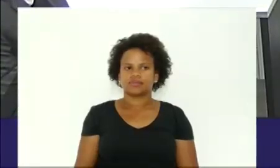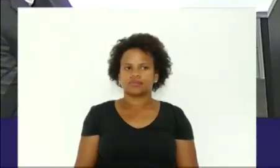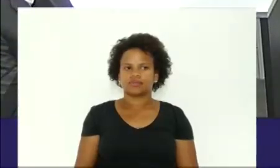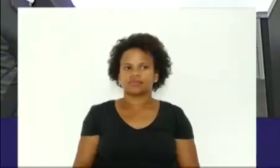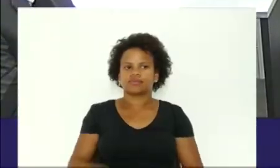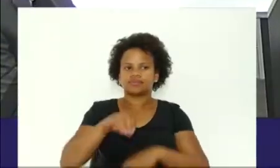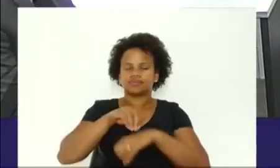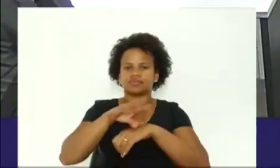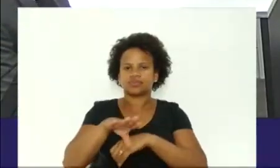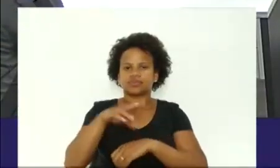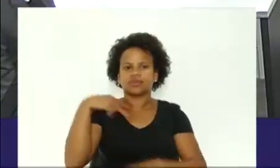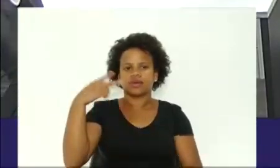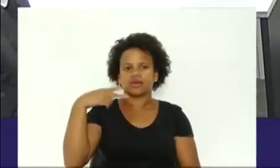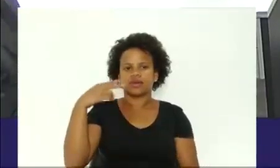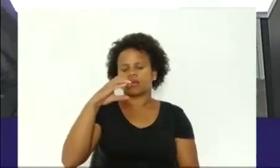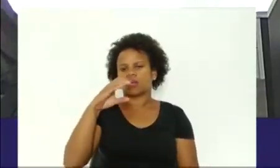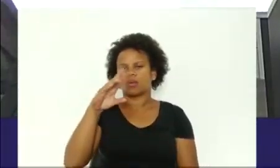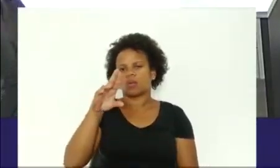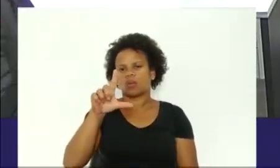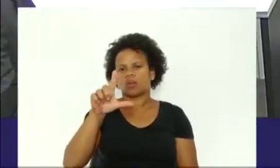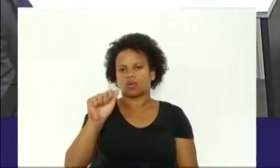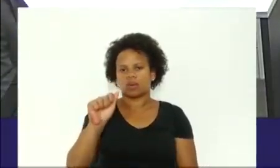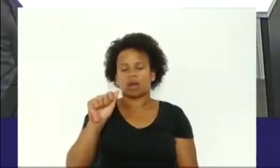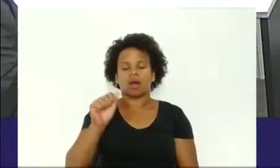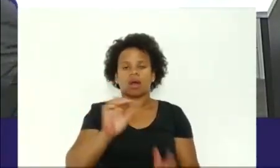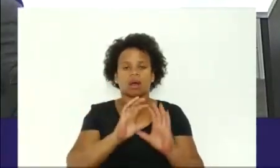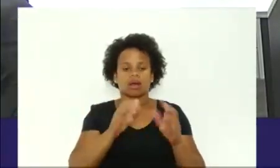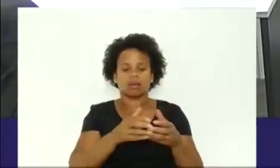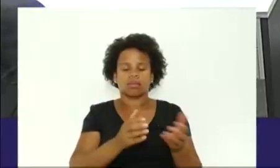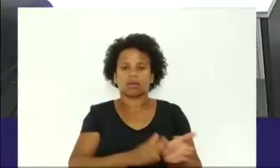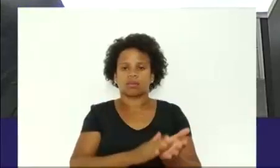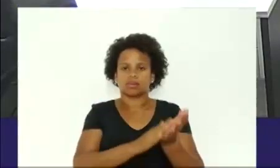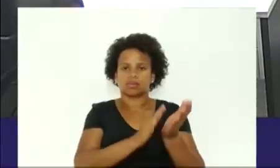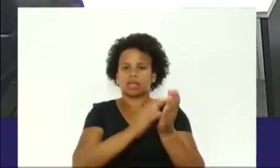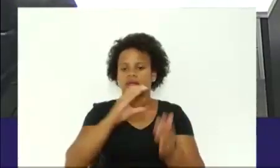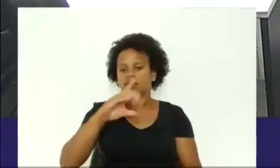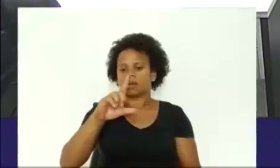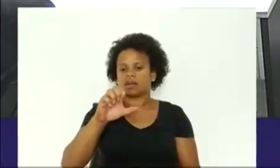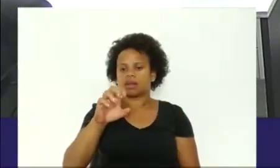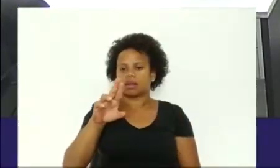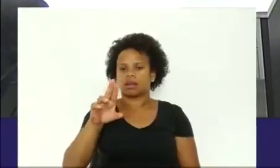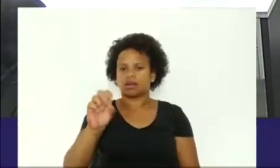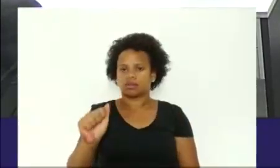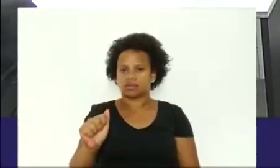Indicada pelo vereador Kula, a Câmara homenageia Cleusa de Almeida Ferreira.